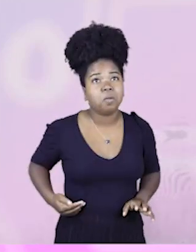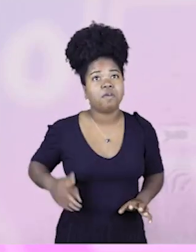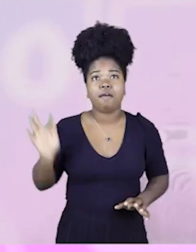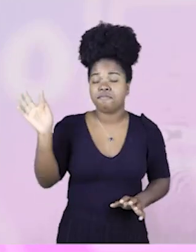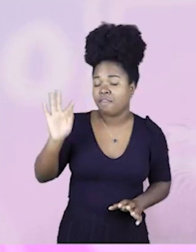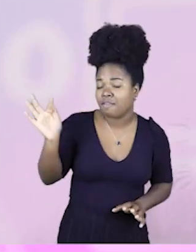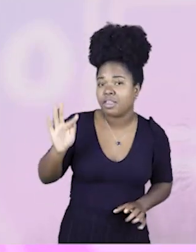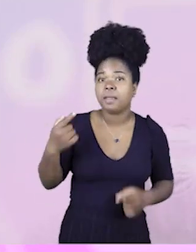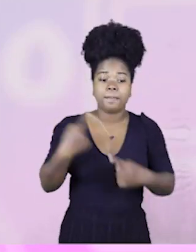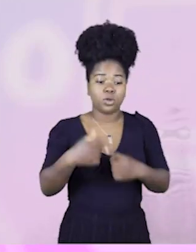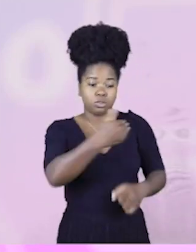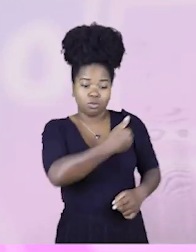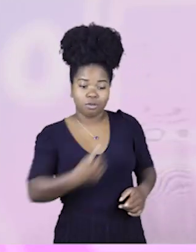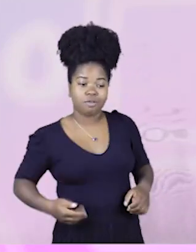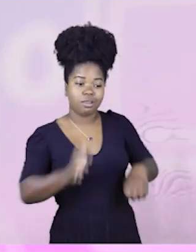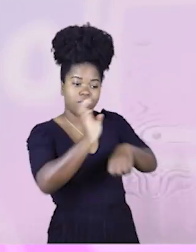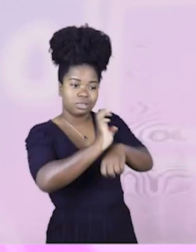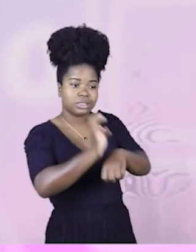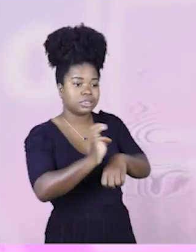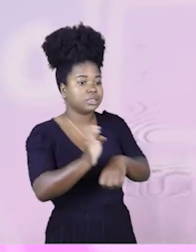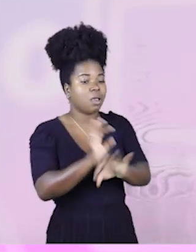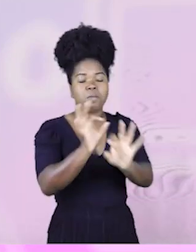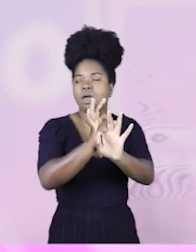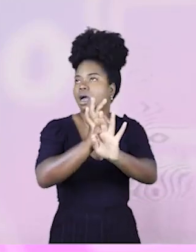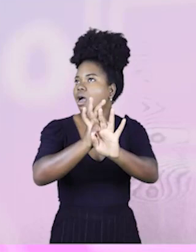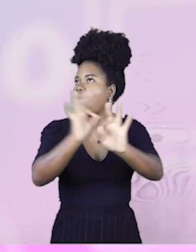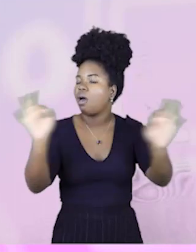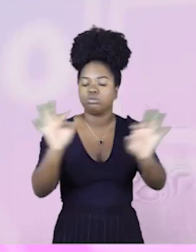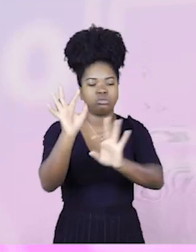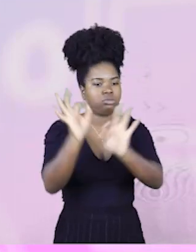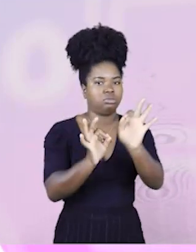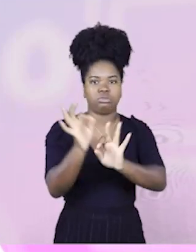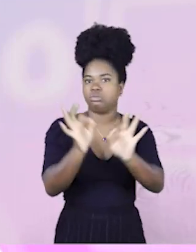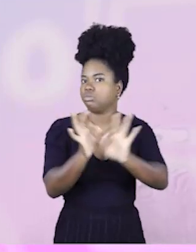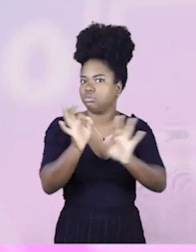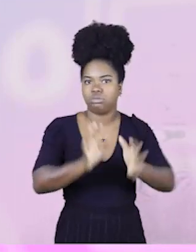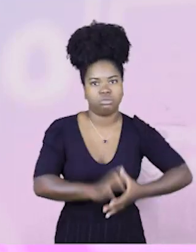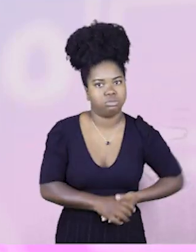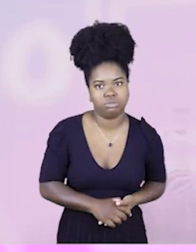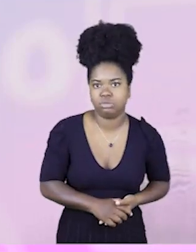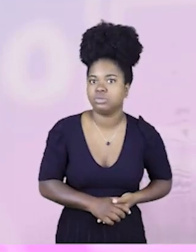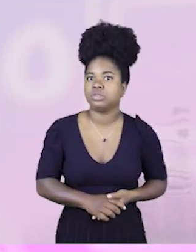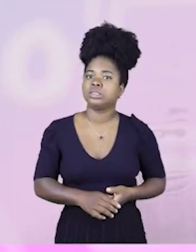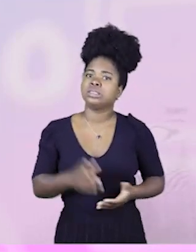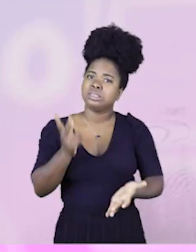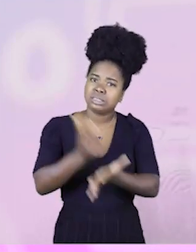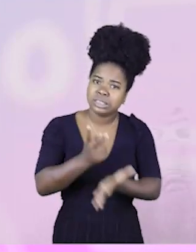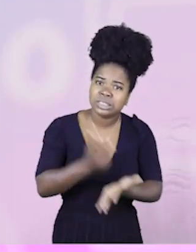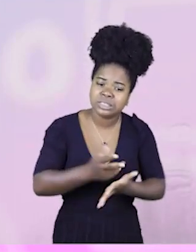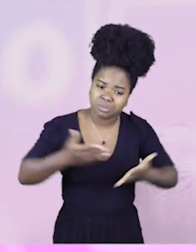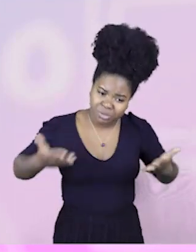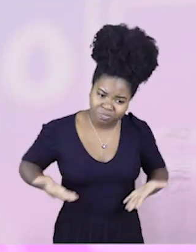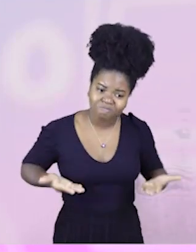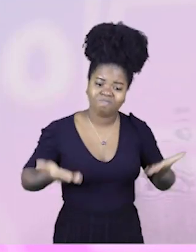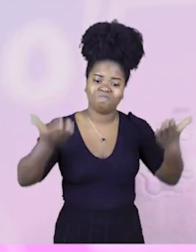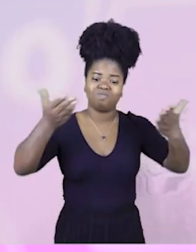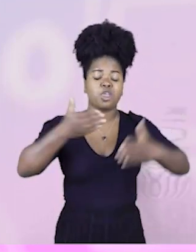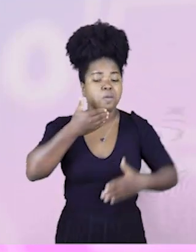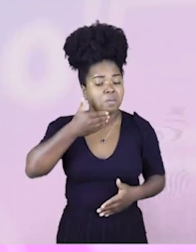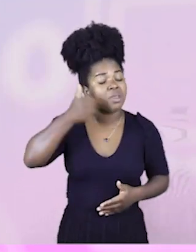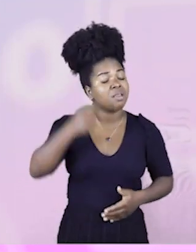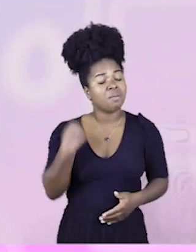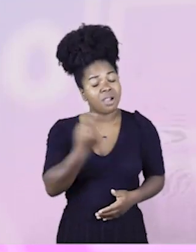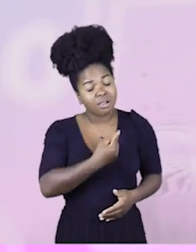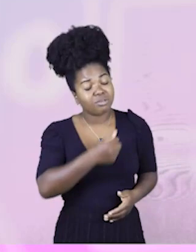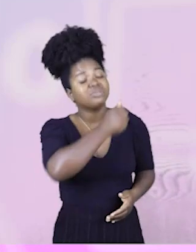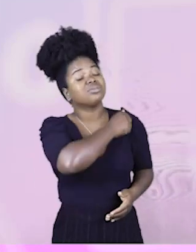que atualmente no governo estadual nós estamos tendo uma ótima gestão que trabalha realmente para estar implementando o melhor para